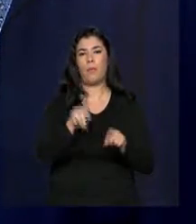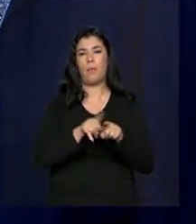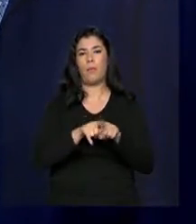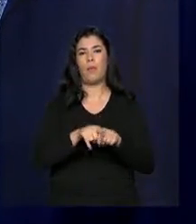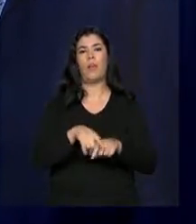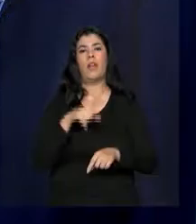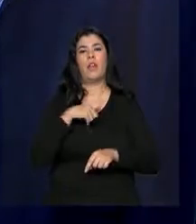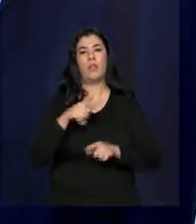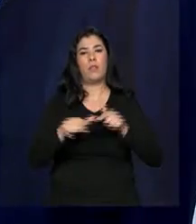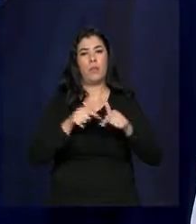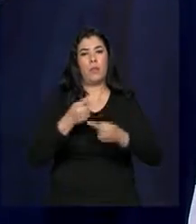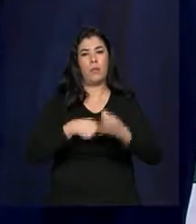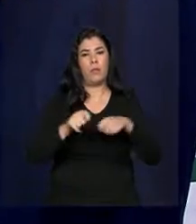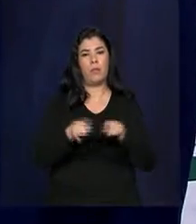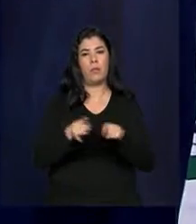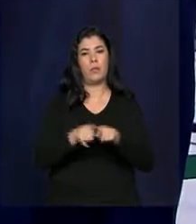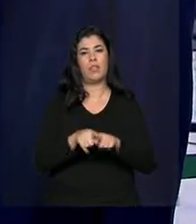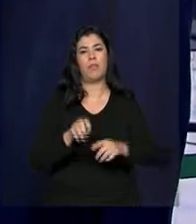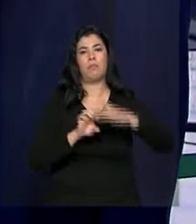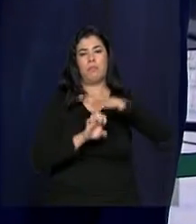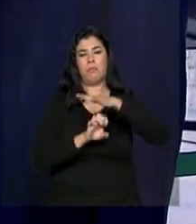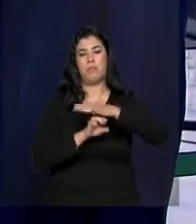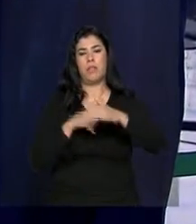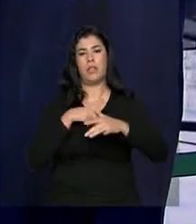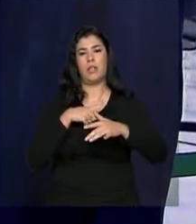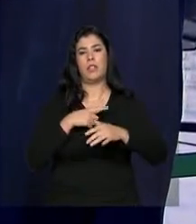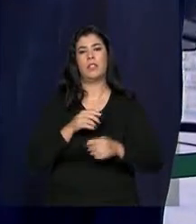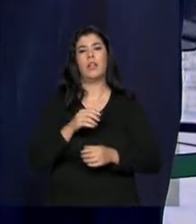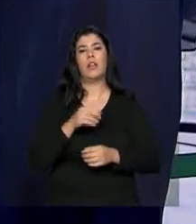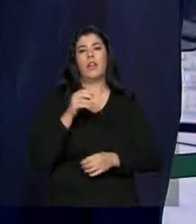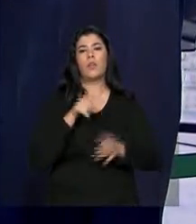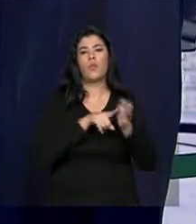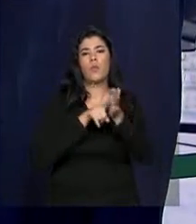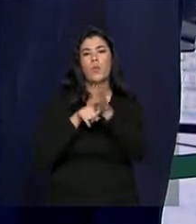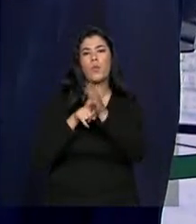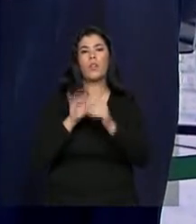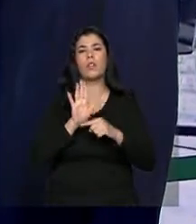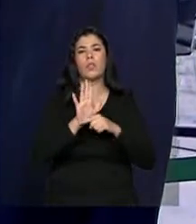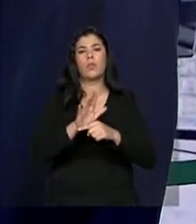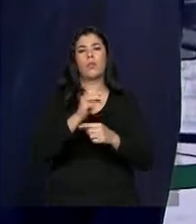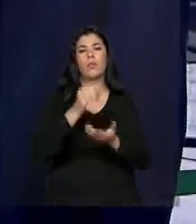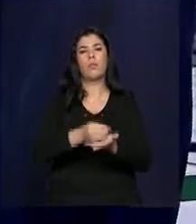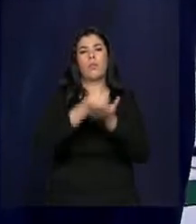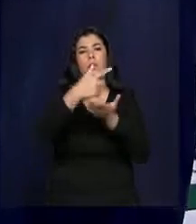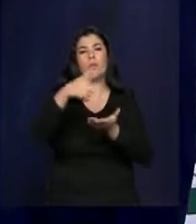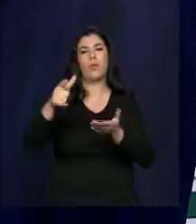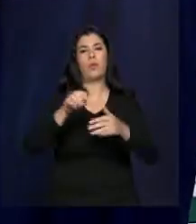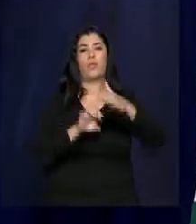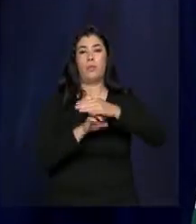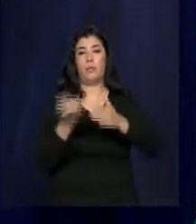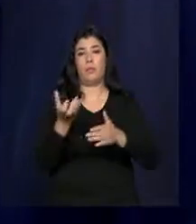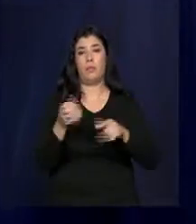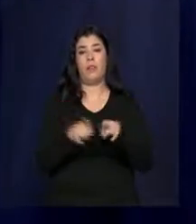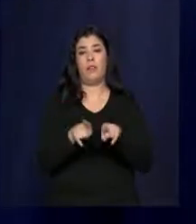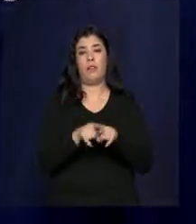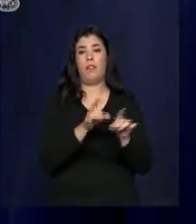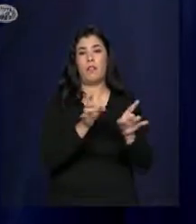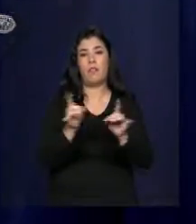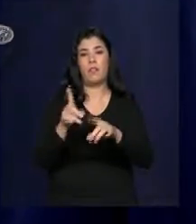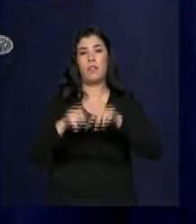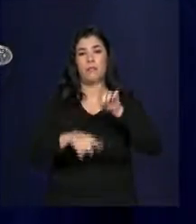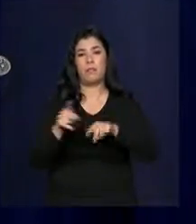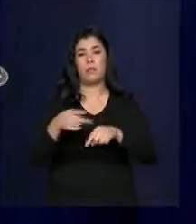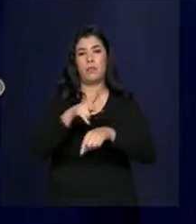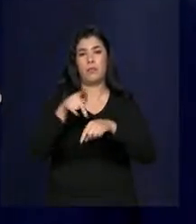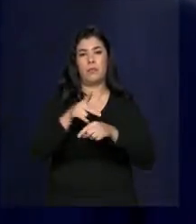empresário, dono, presidente de uma empresa de consultoria que justamente auxilia empresas em geral interessadas em vender para o exterior. Roberto, qual a expectativa para